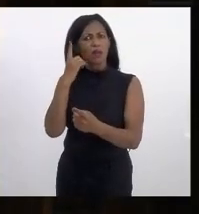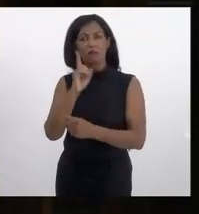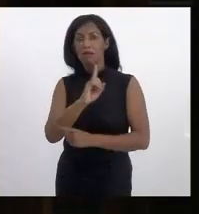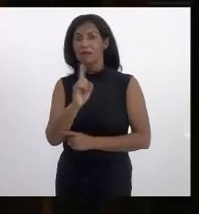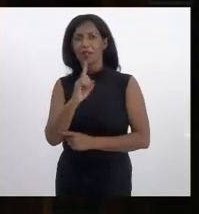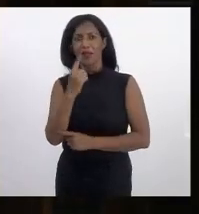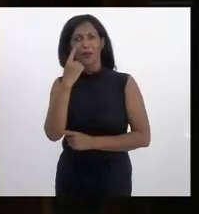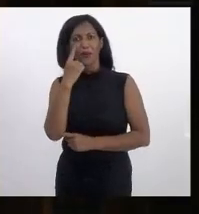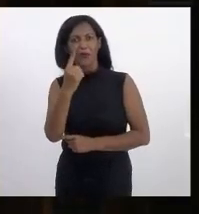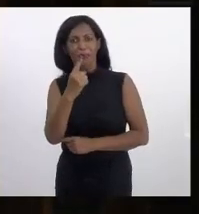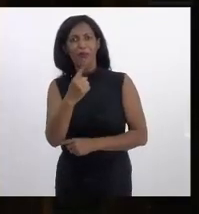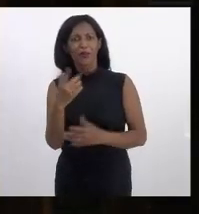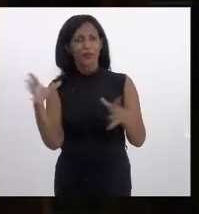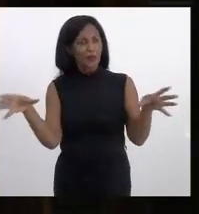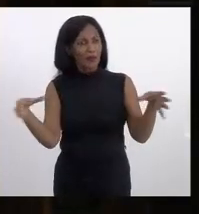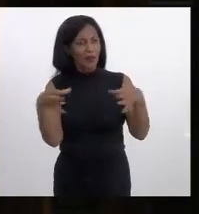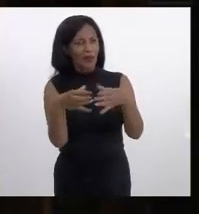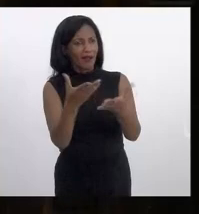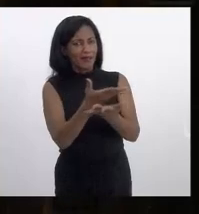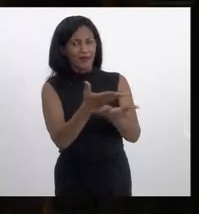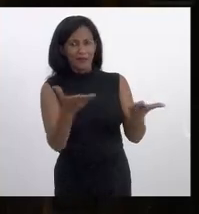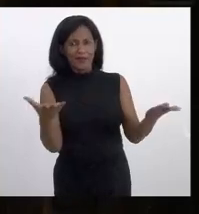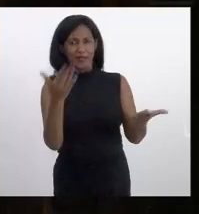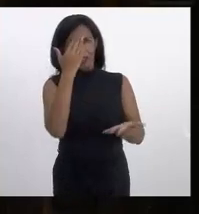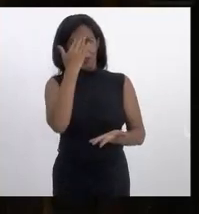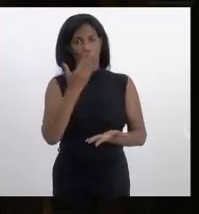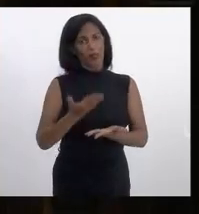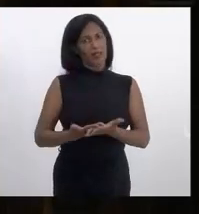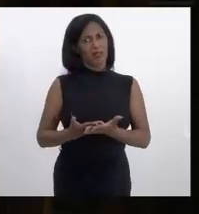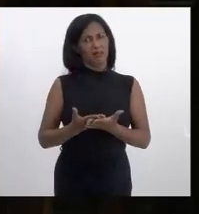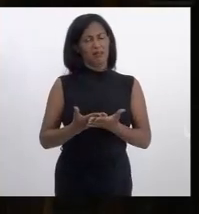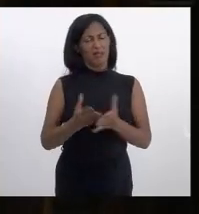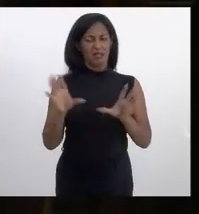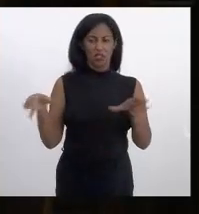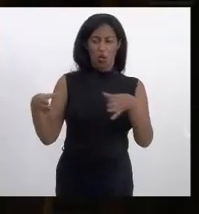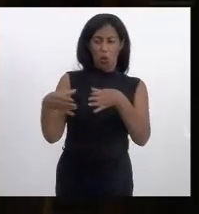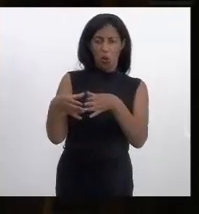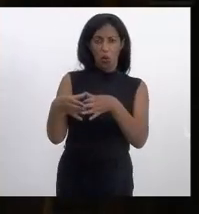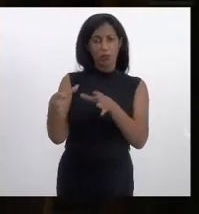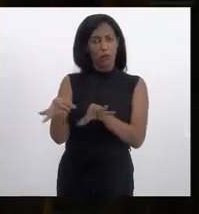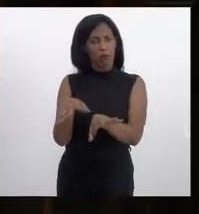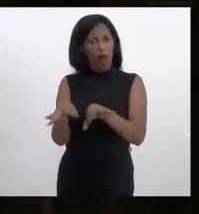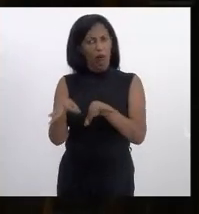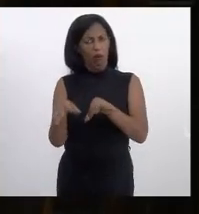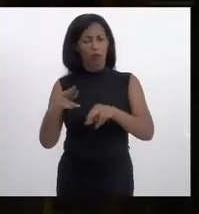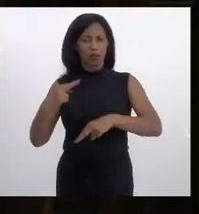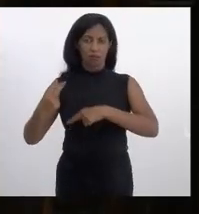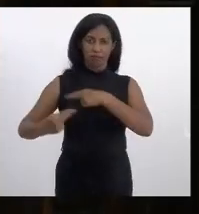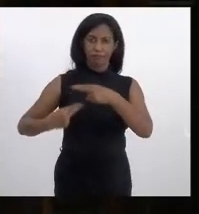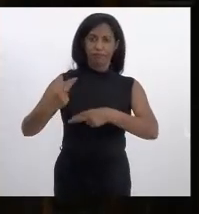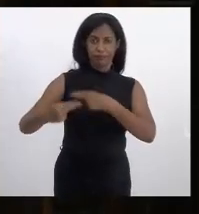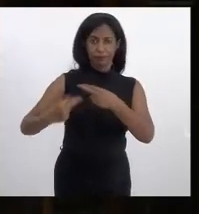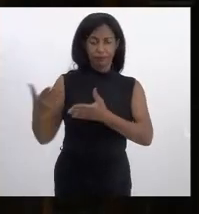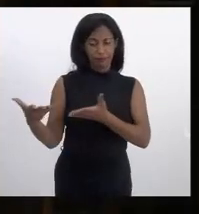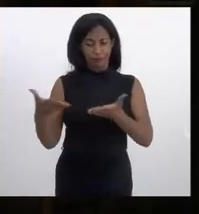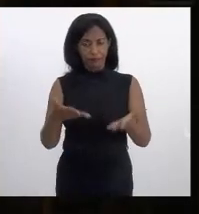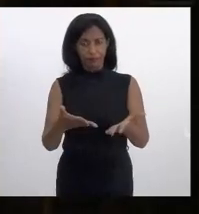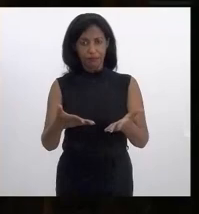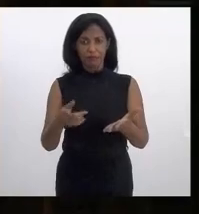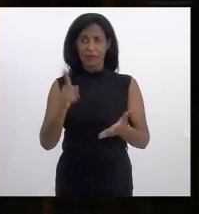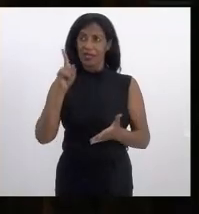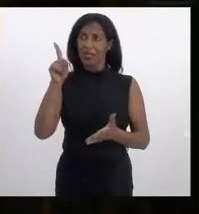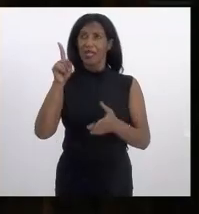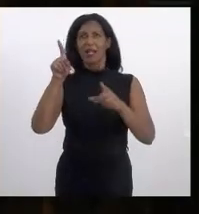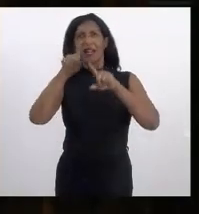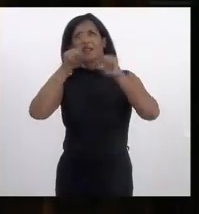eu vi aqui hoje eu acredito que seja a comissão que elaborou essa reforma que vai